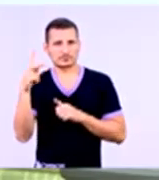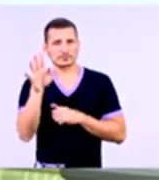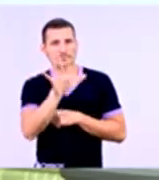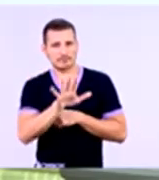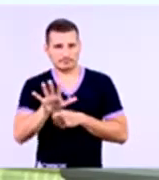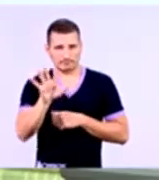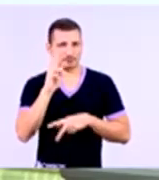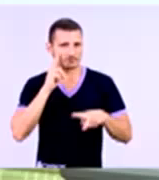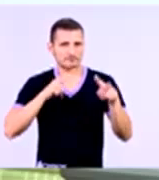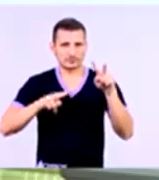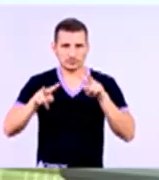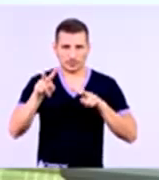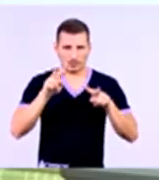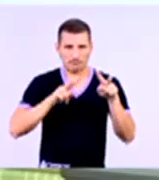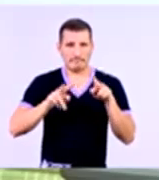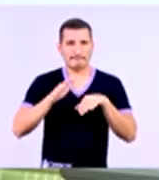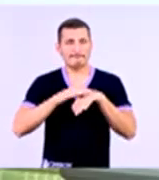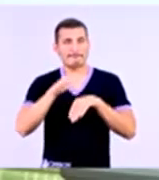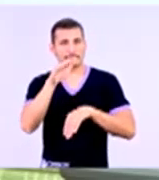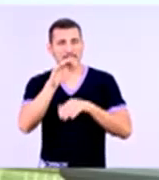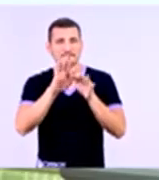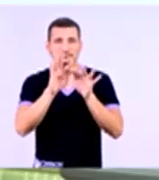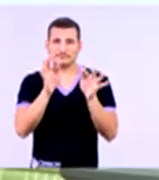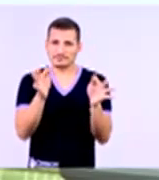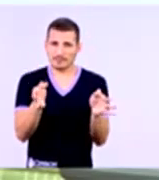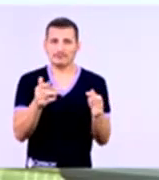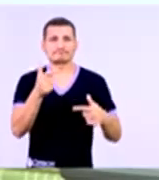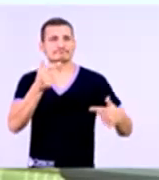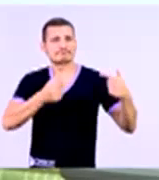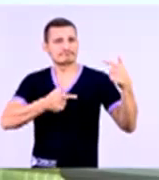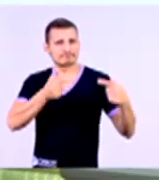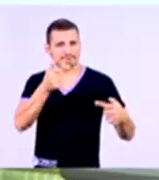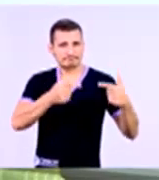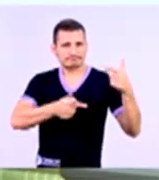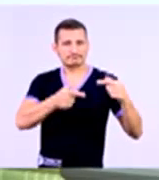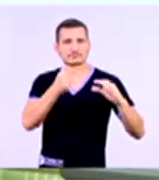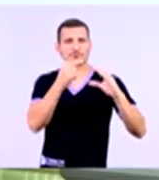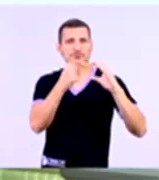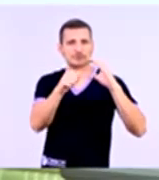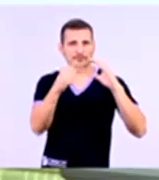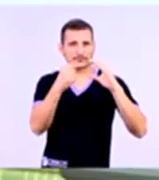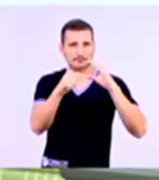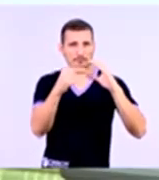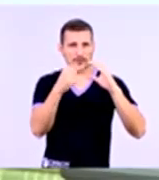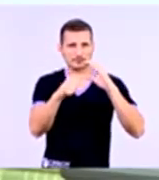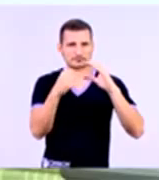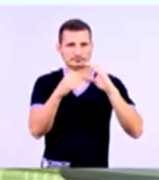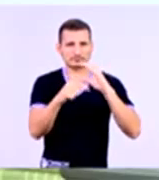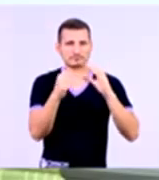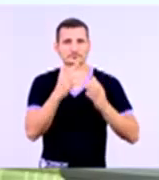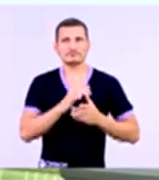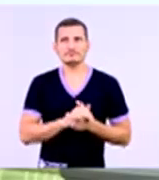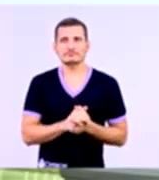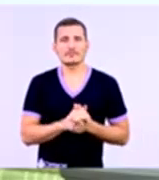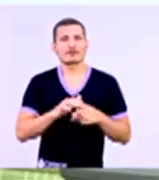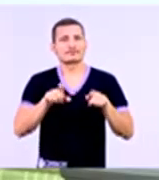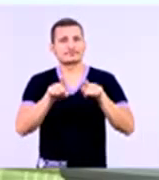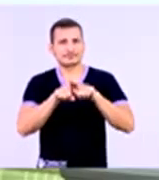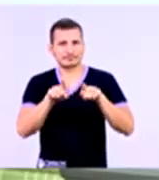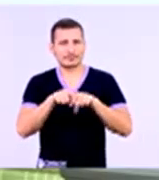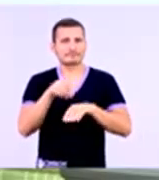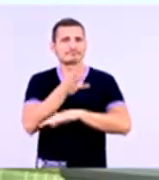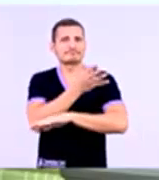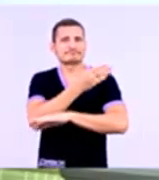visual ainda mais simplificada para concorrer com o Gmail. Na mesma linha entra a Microsoft.